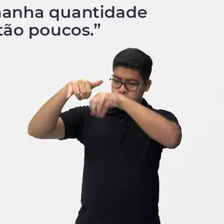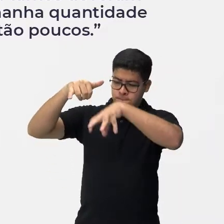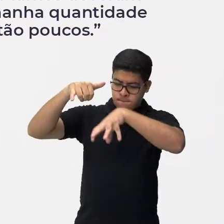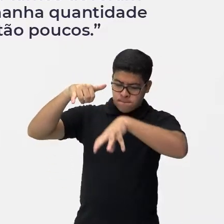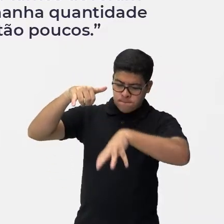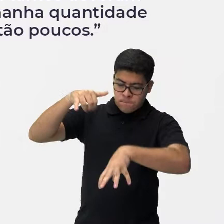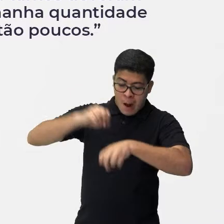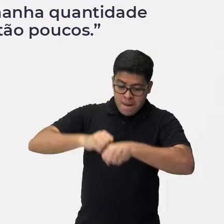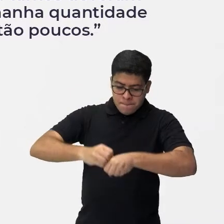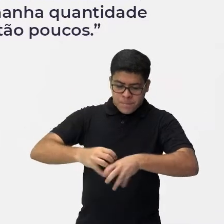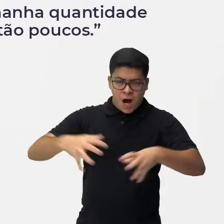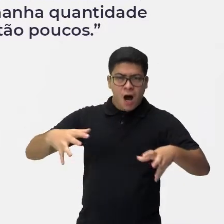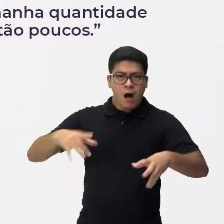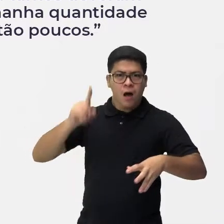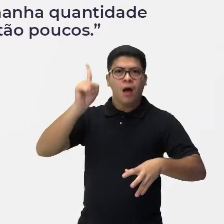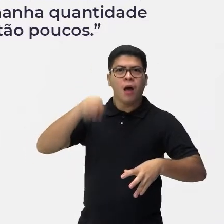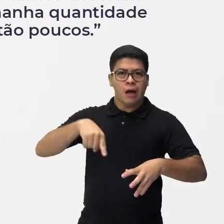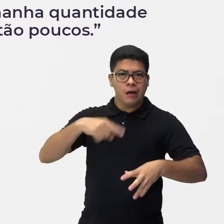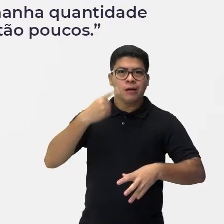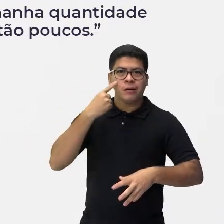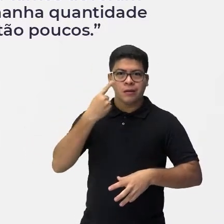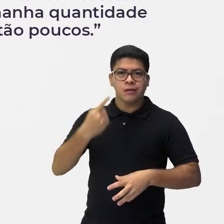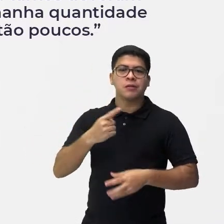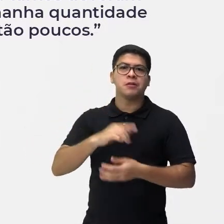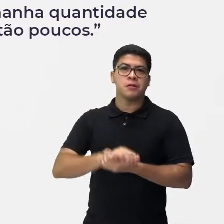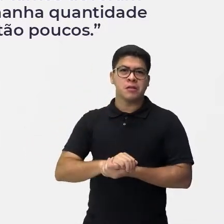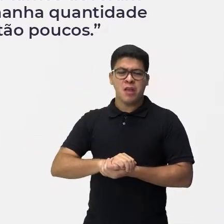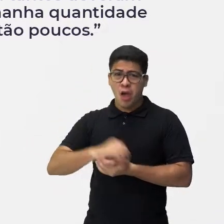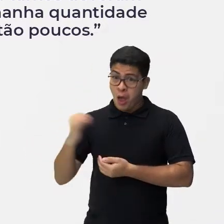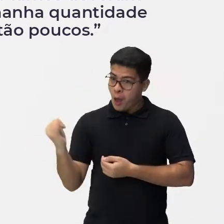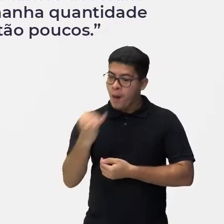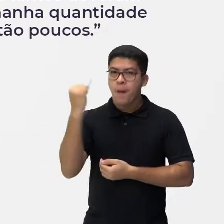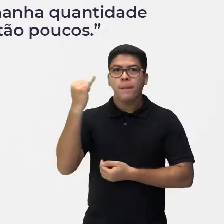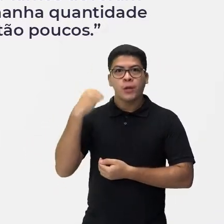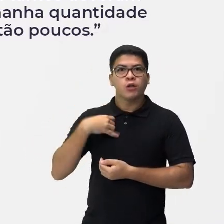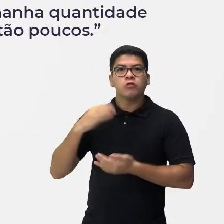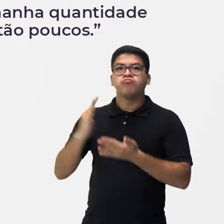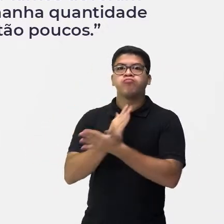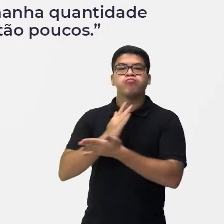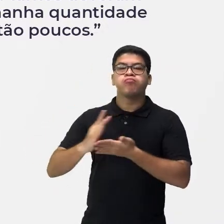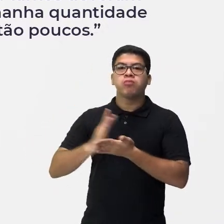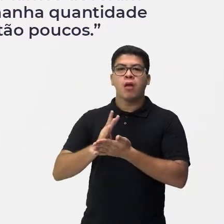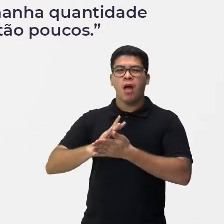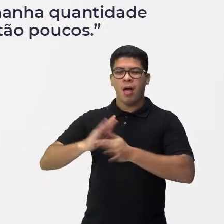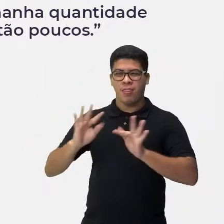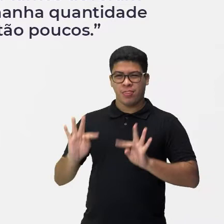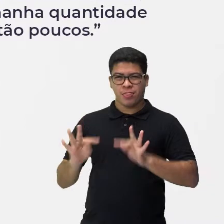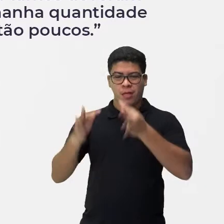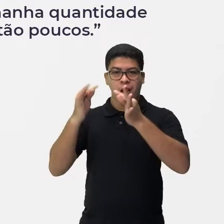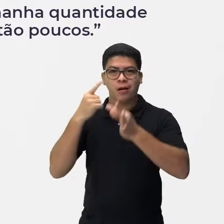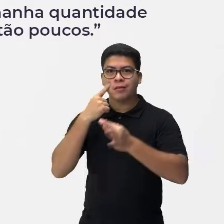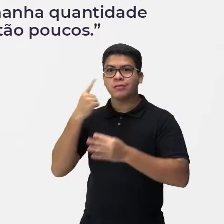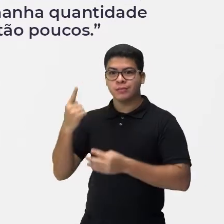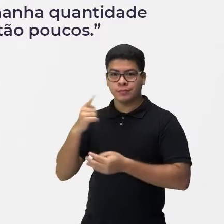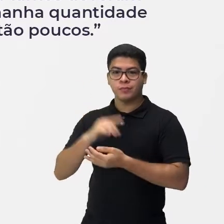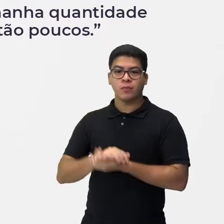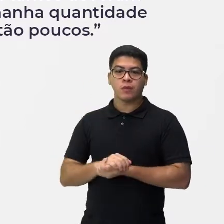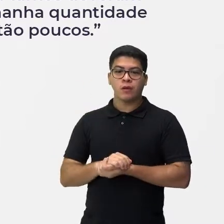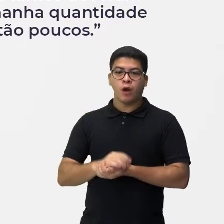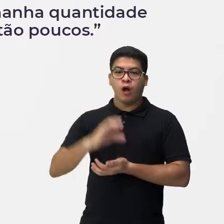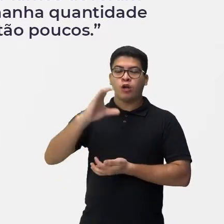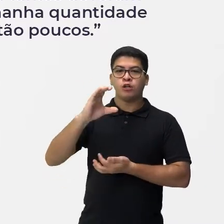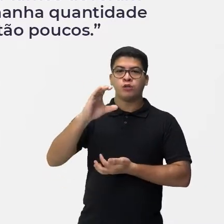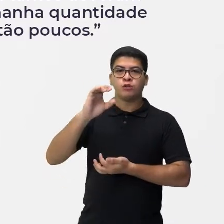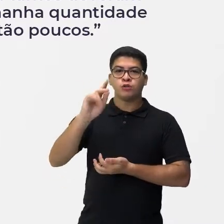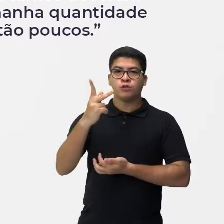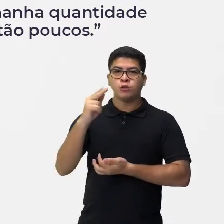Força Aérea Britânica, que vai ter vitórias importantes contra a Alemanha, tanto que Churchill vai dizer que nunca tantos